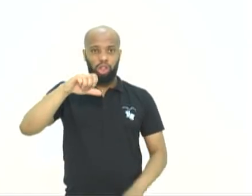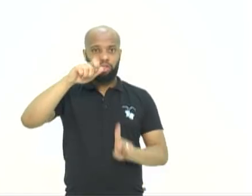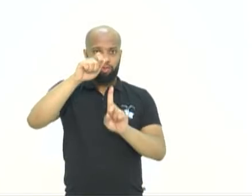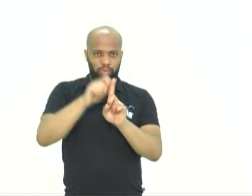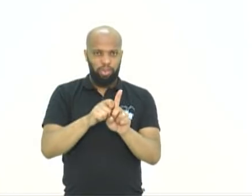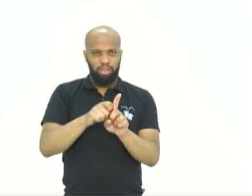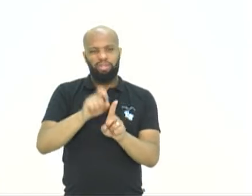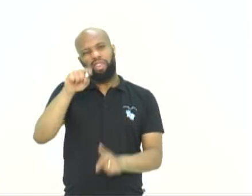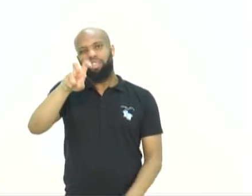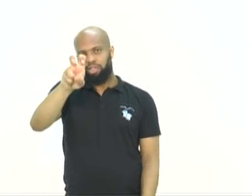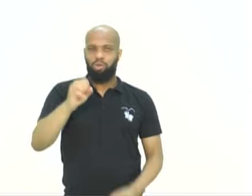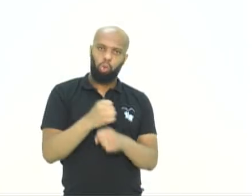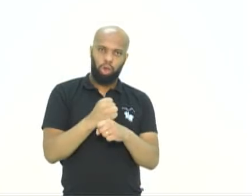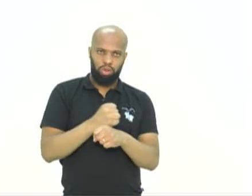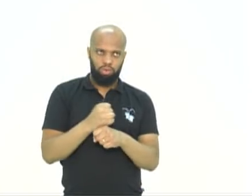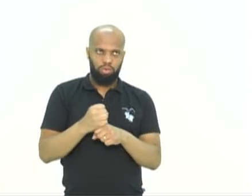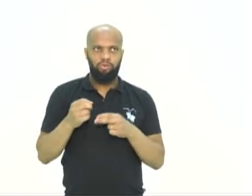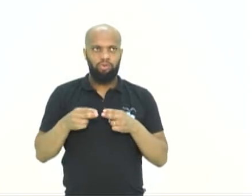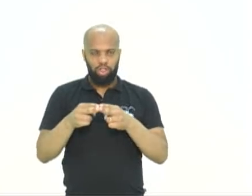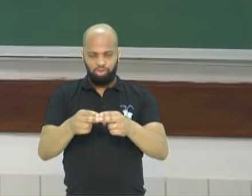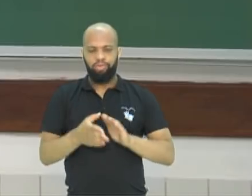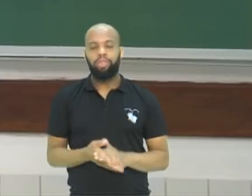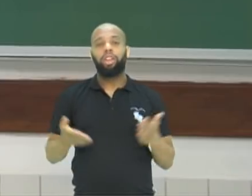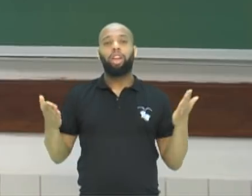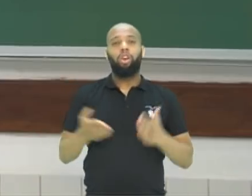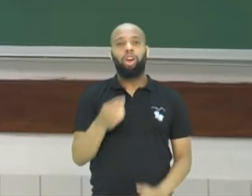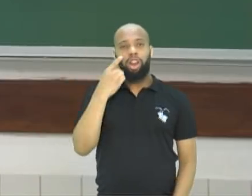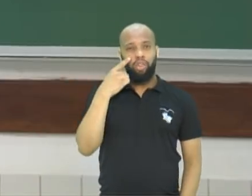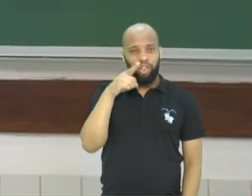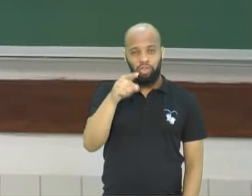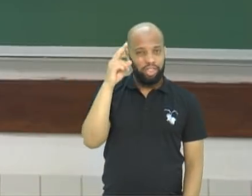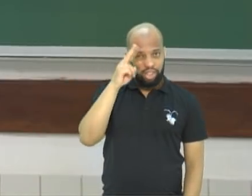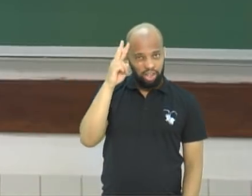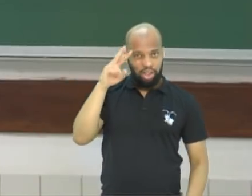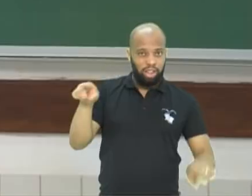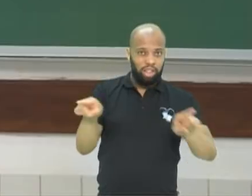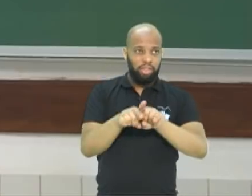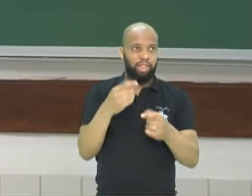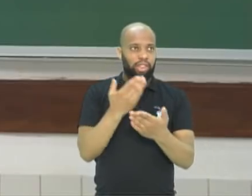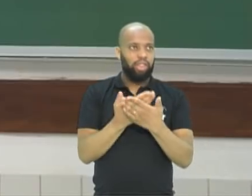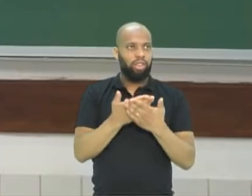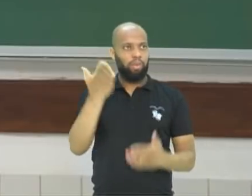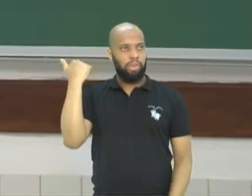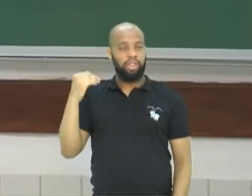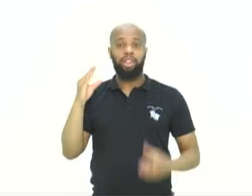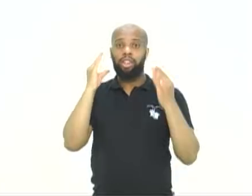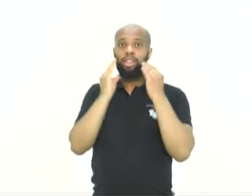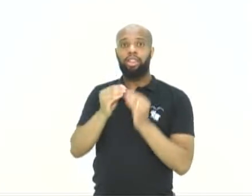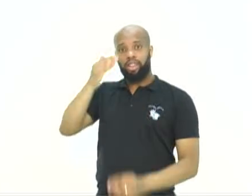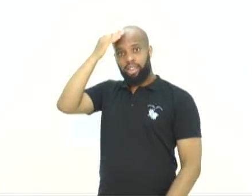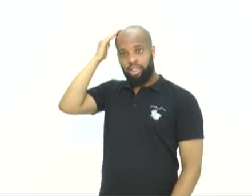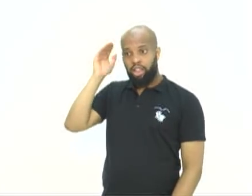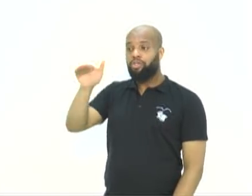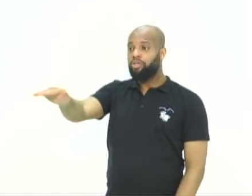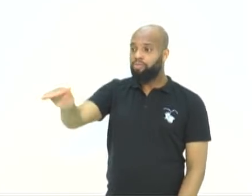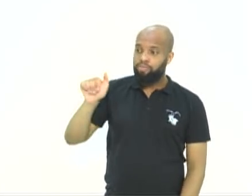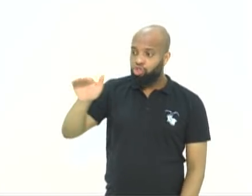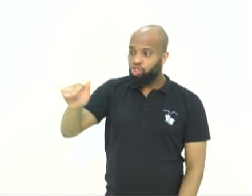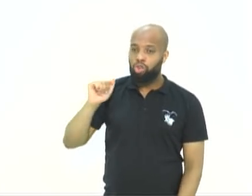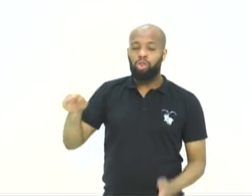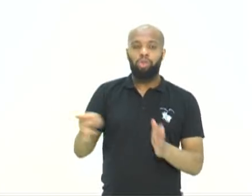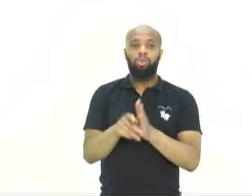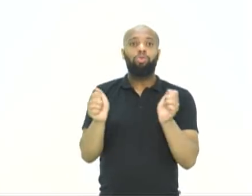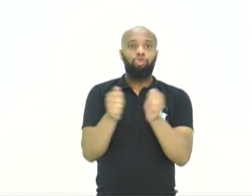arredondar, coloca 5 anos, tá bom? Vamos ver se vocês lembram um pouquinho da aula anterior. Darwin foi convidado para fazer parte